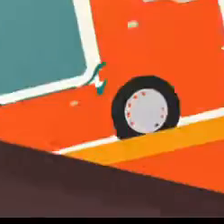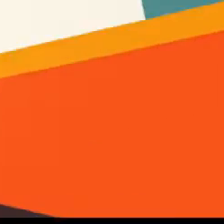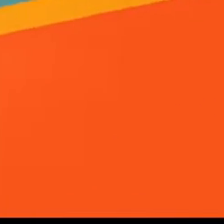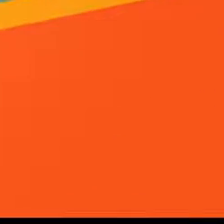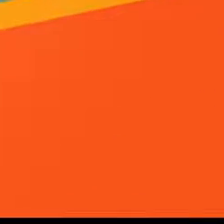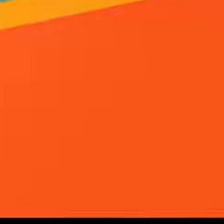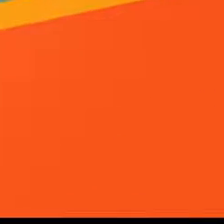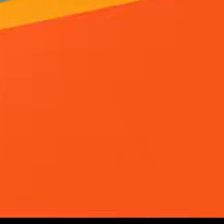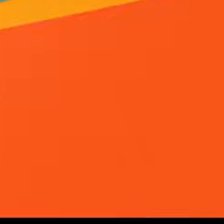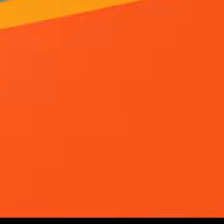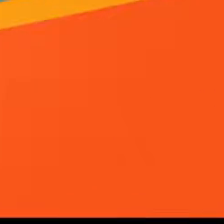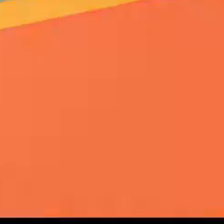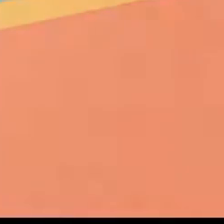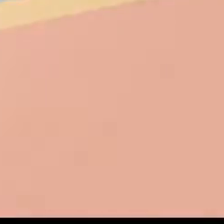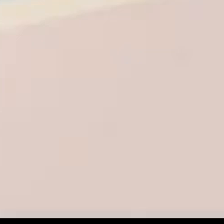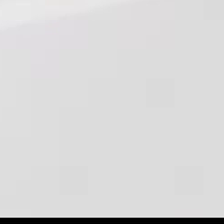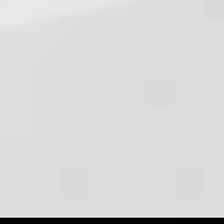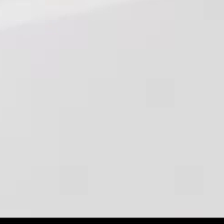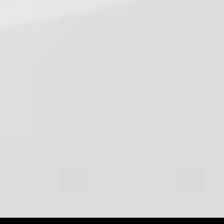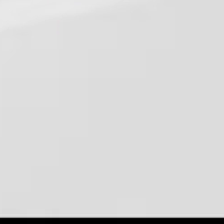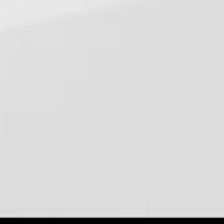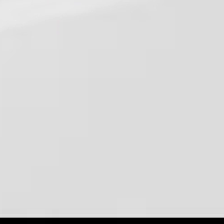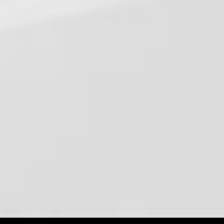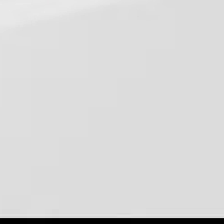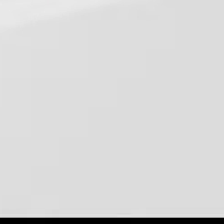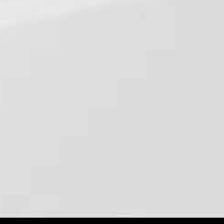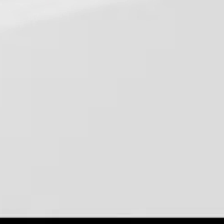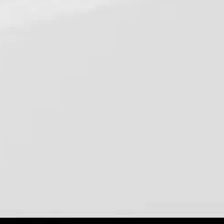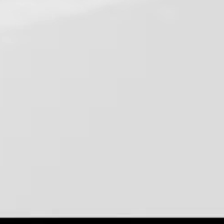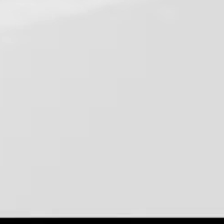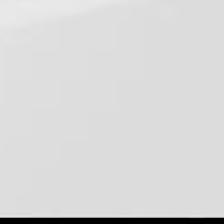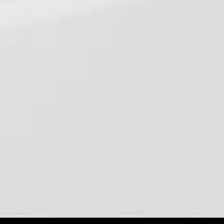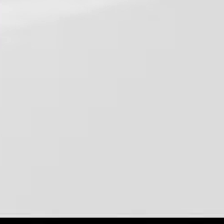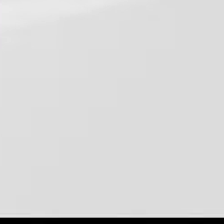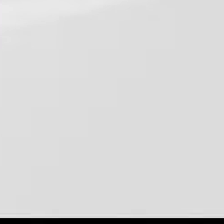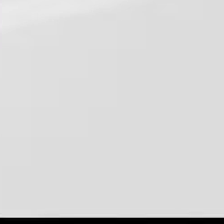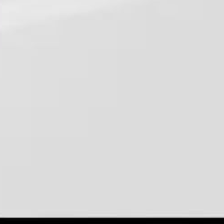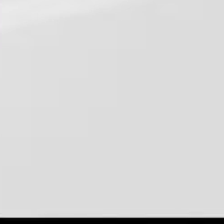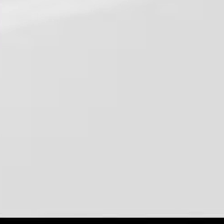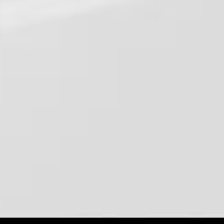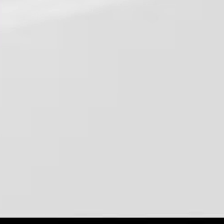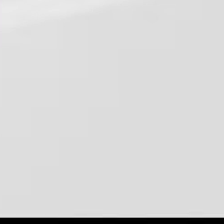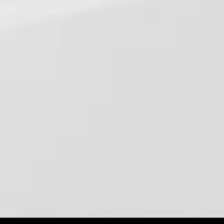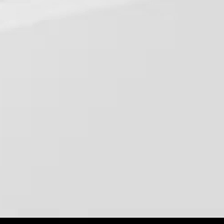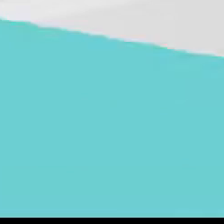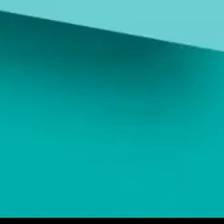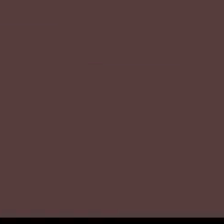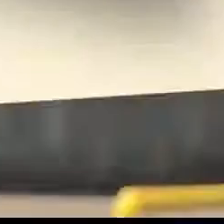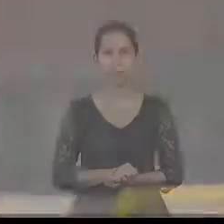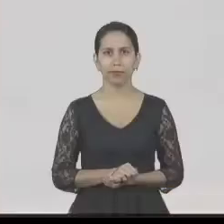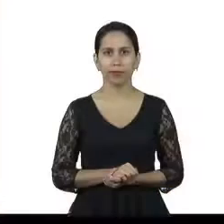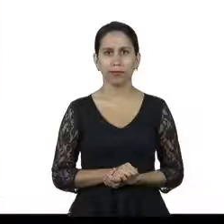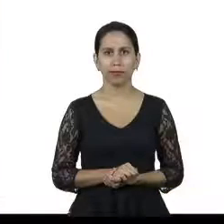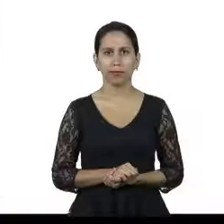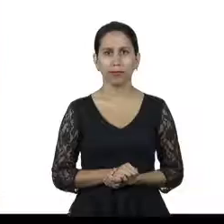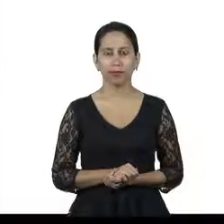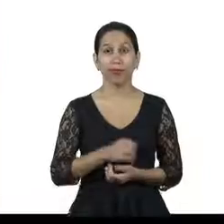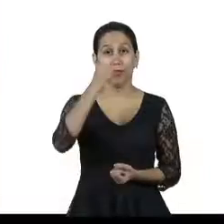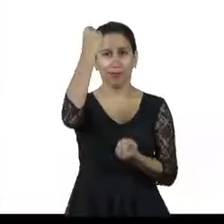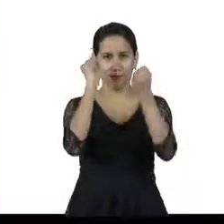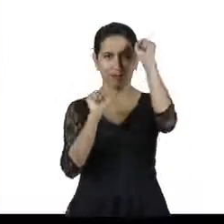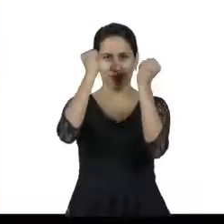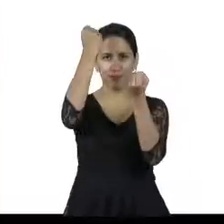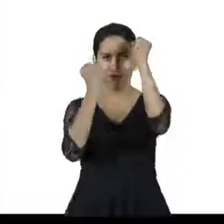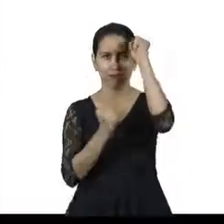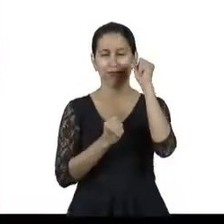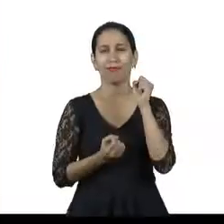de carga. Título: 100% seguro. Segurança do trabalhador na indústria. Jordano Bechelene, apresentador. Na indústria de